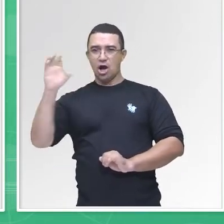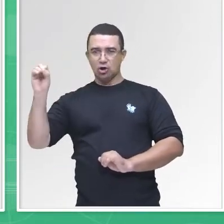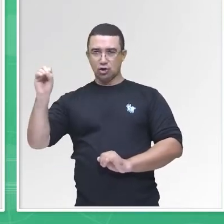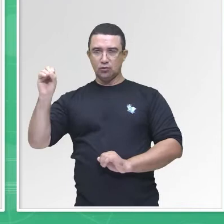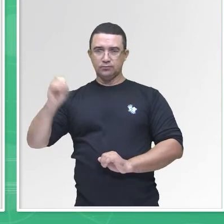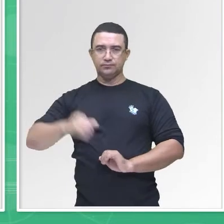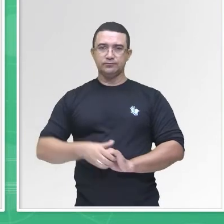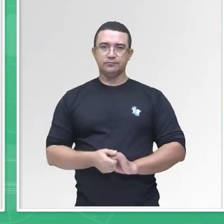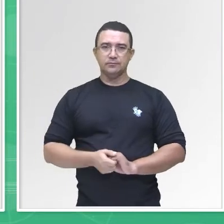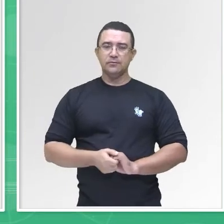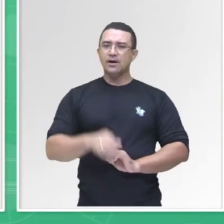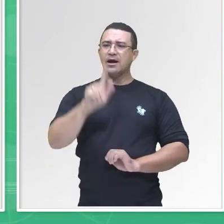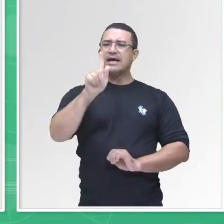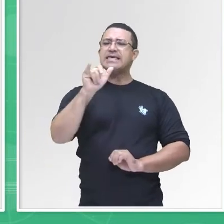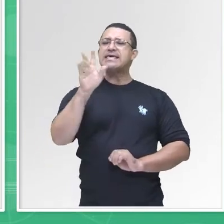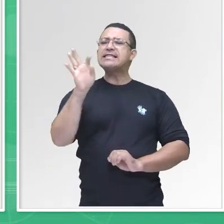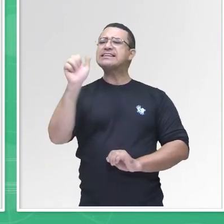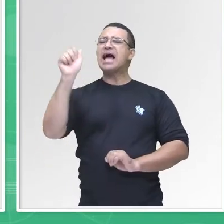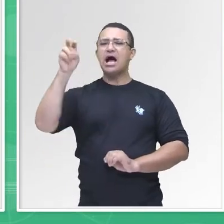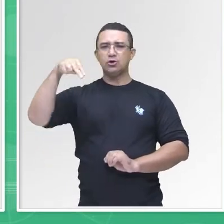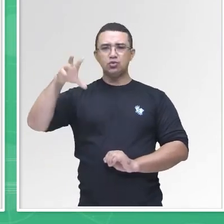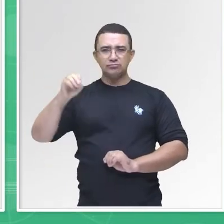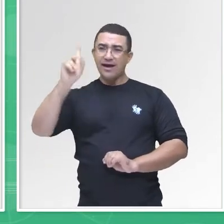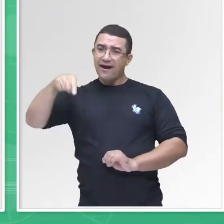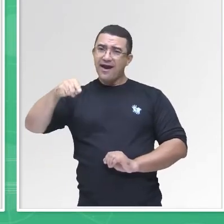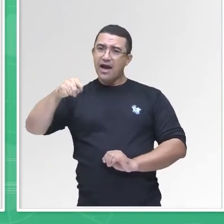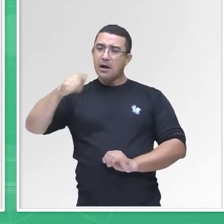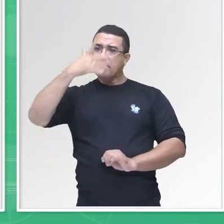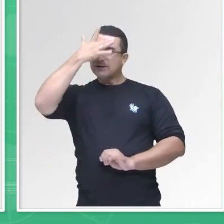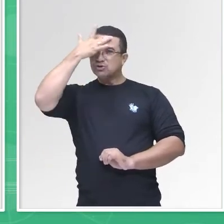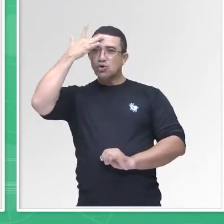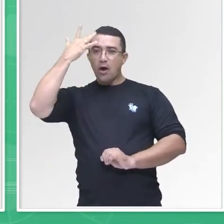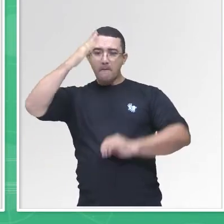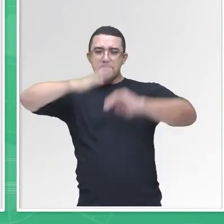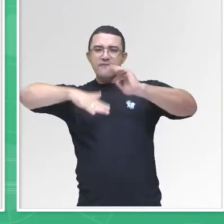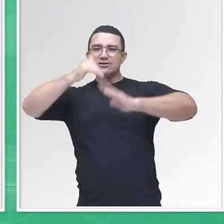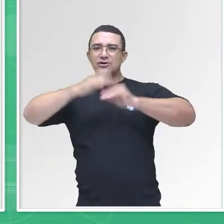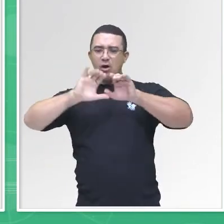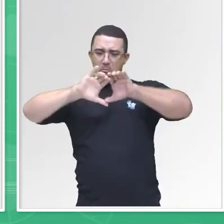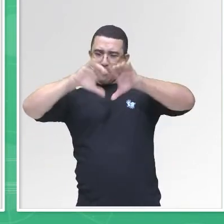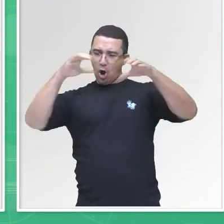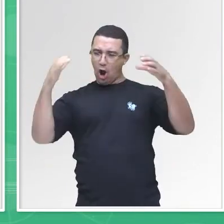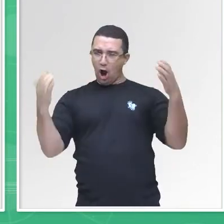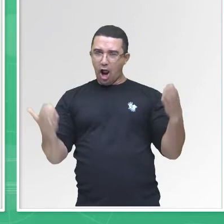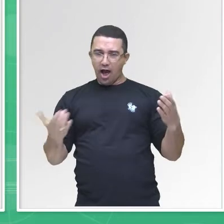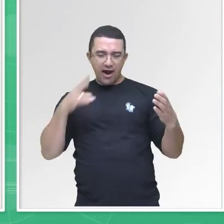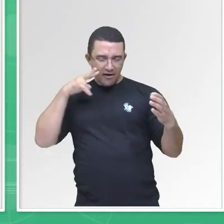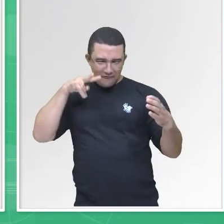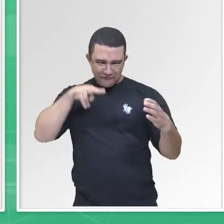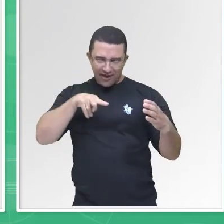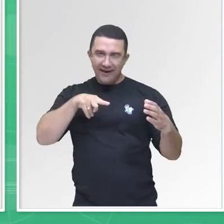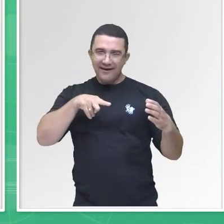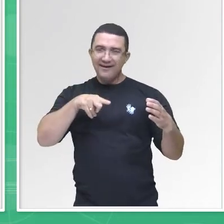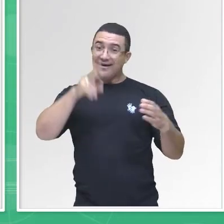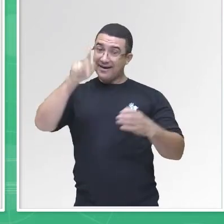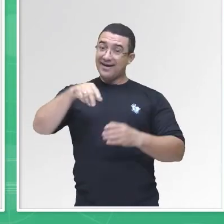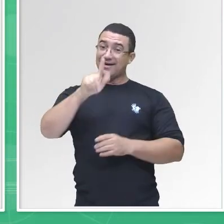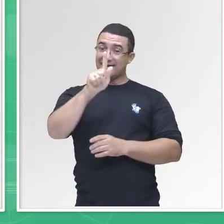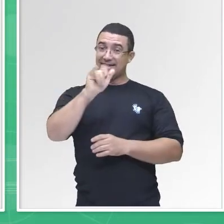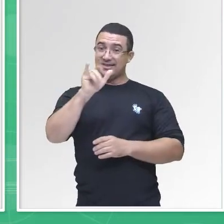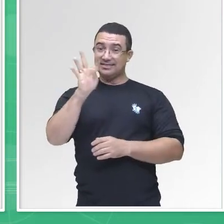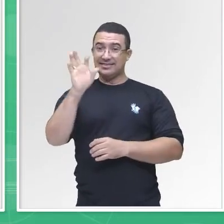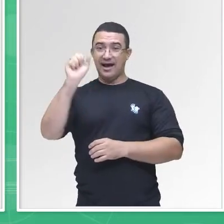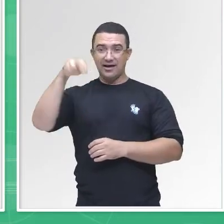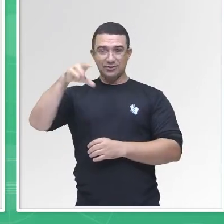E gitano, que quer dizer cigano. La, re, la, i, la,